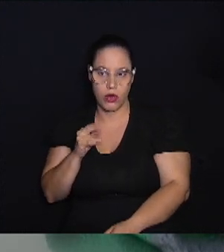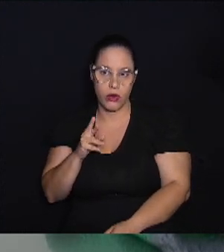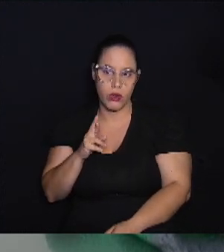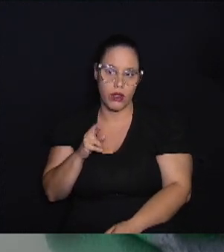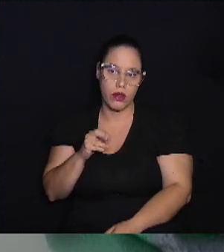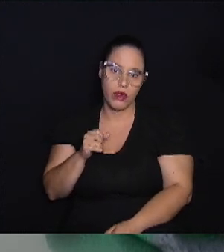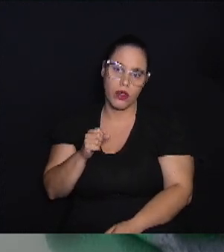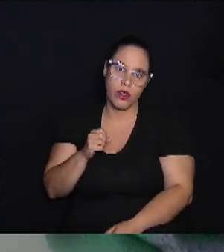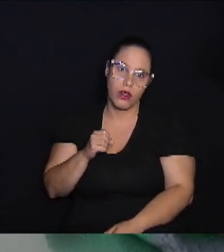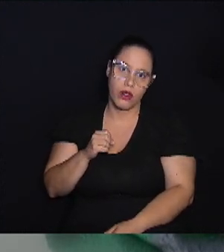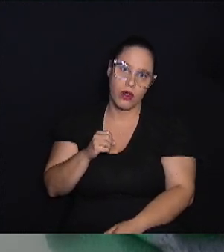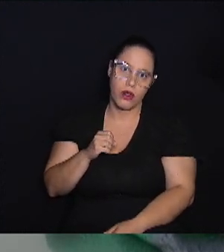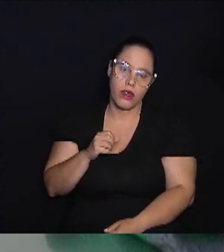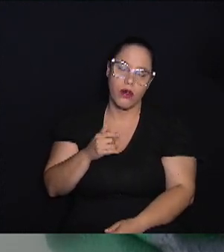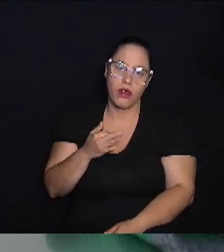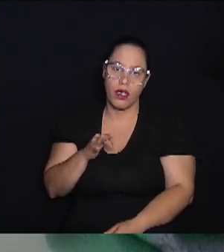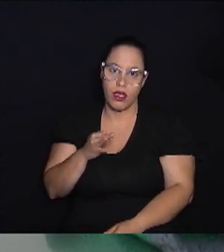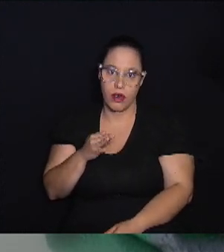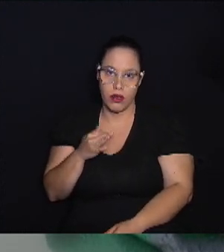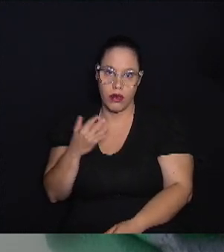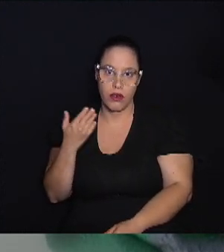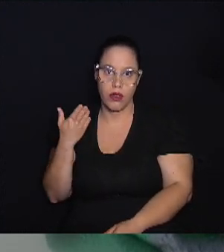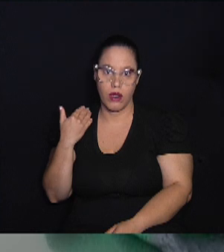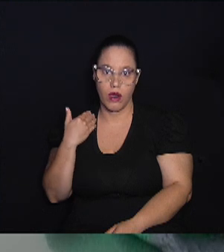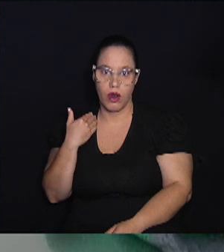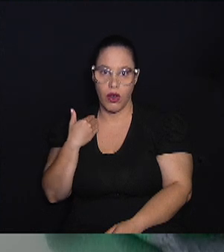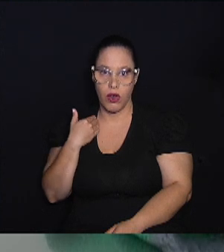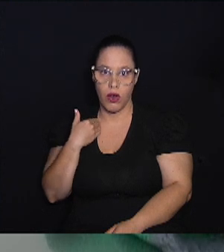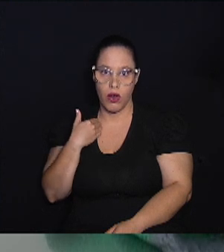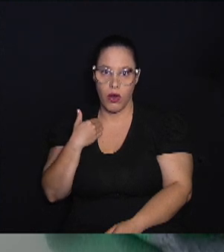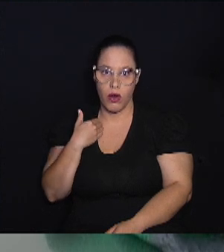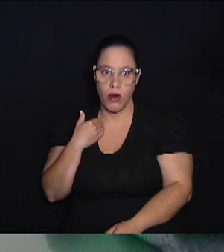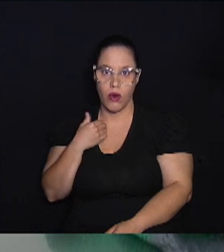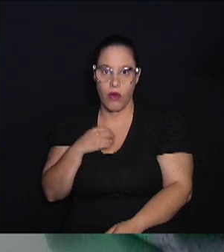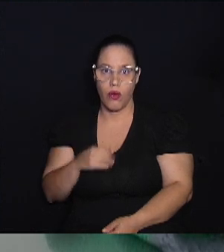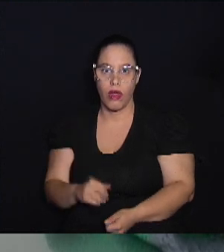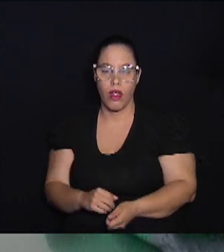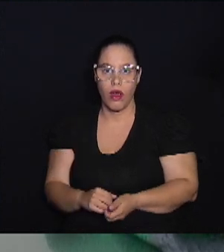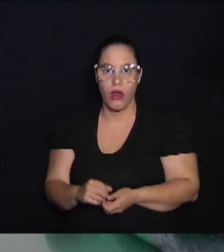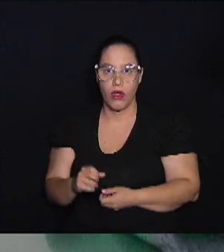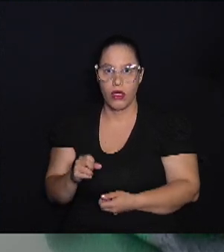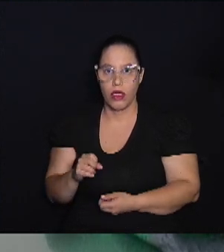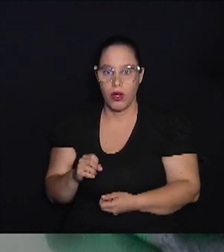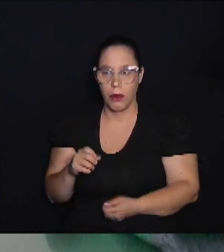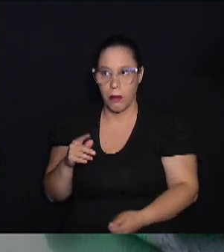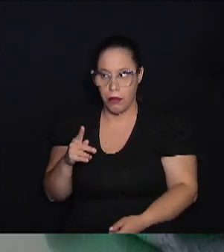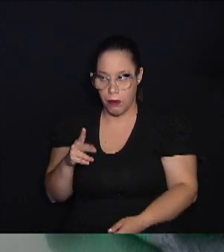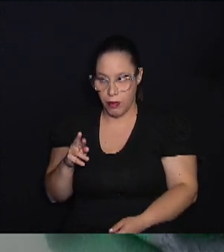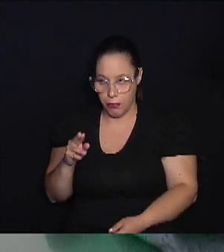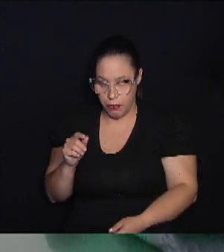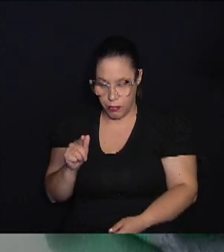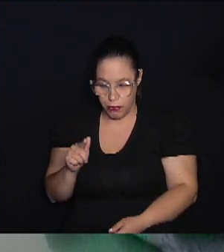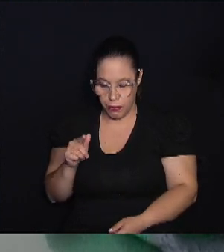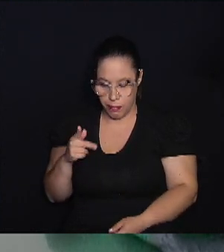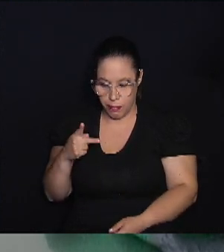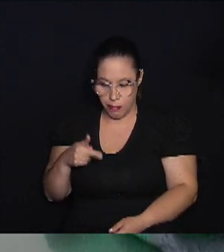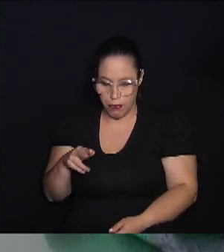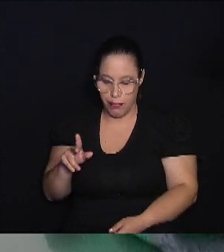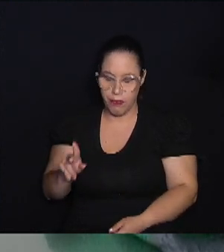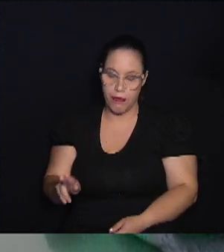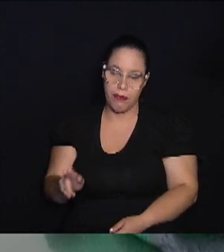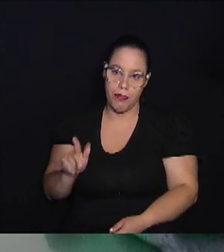geralmente que tem problema de coluna são os braquicefálicos, os shih tzus, os bulldogs, os pugs, que tem esse problema de